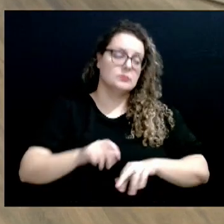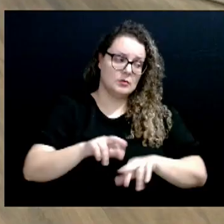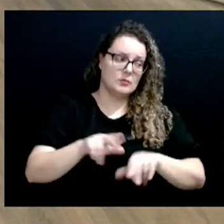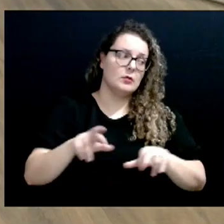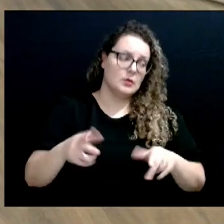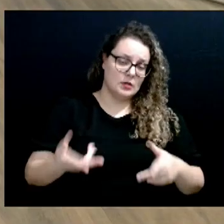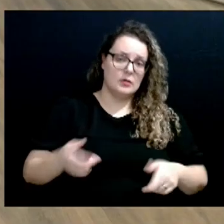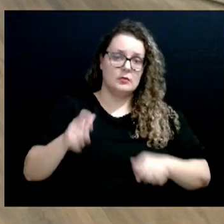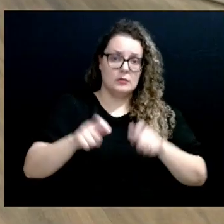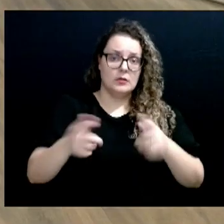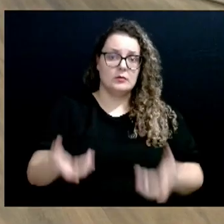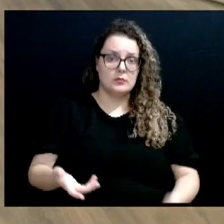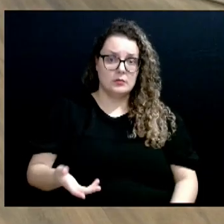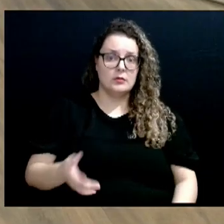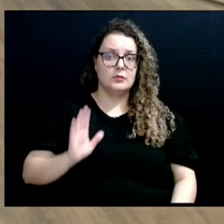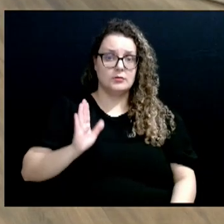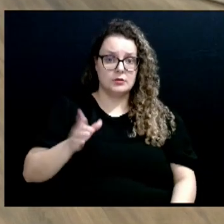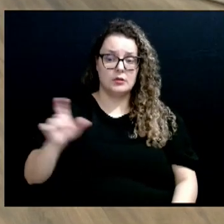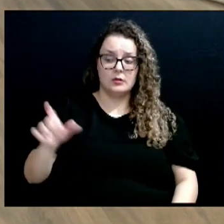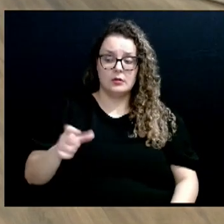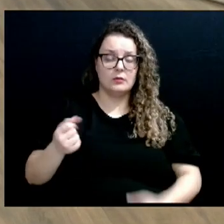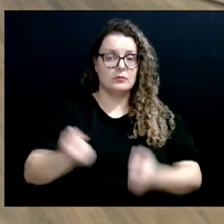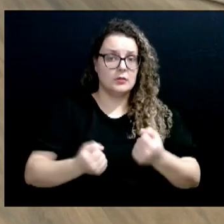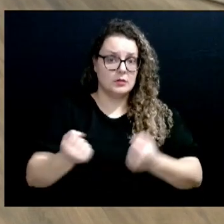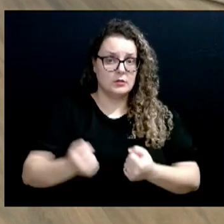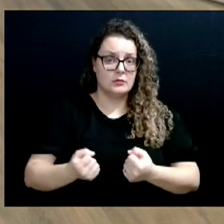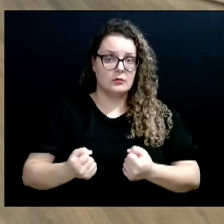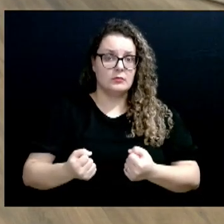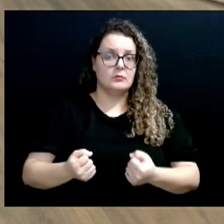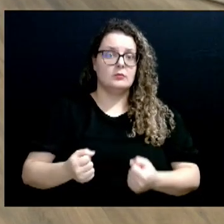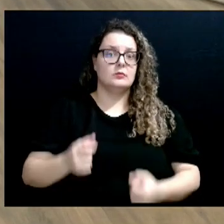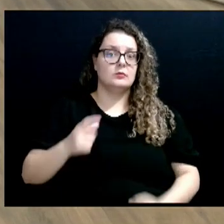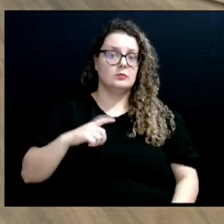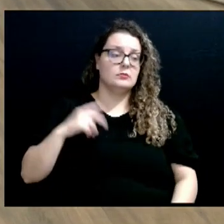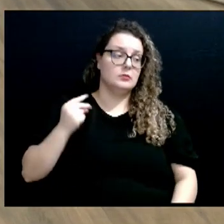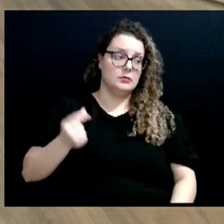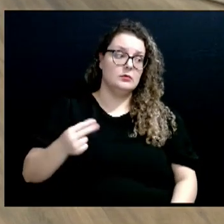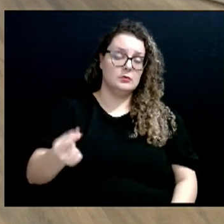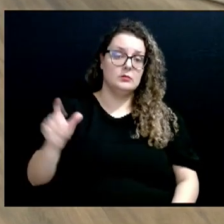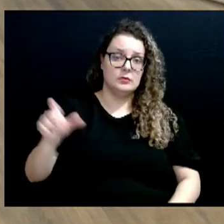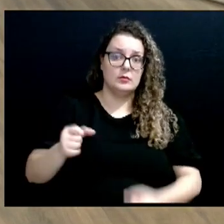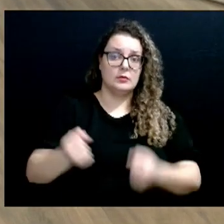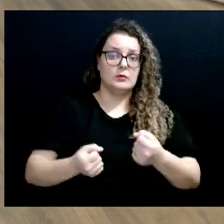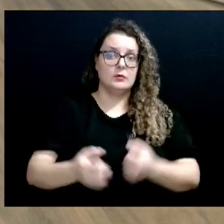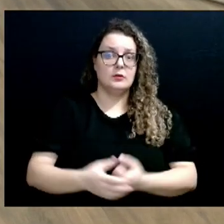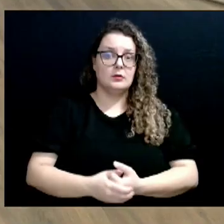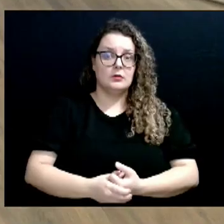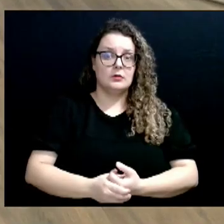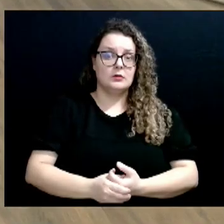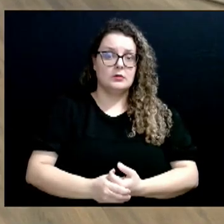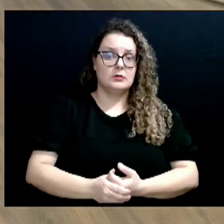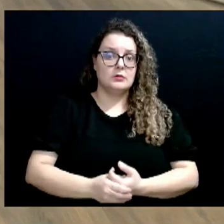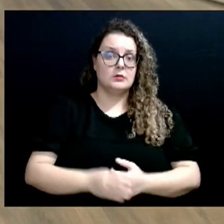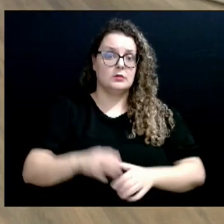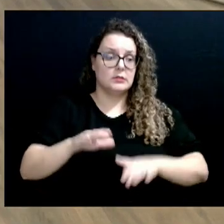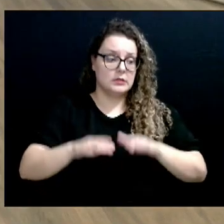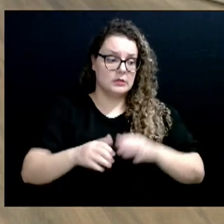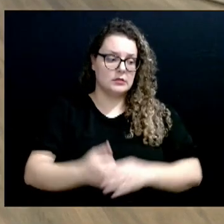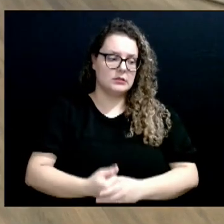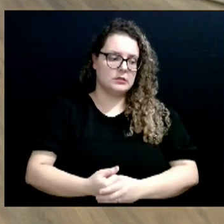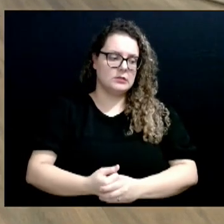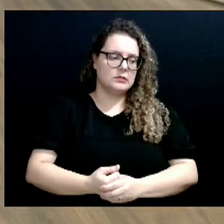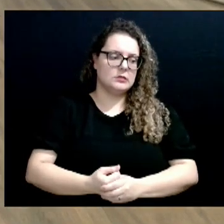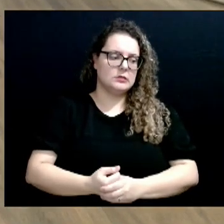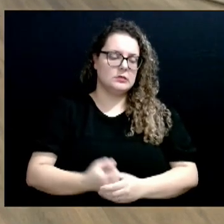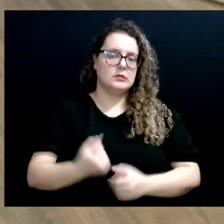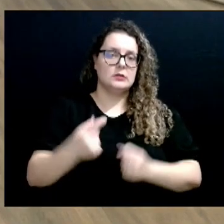já habilitadas, às vezes até com tempo já de habilitação, e muitas vezes, alguns acidentes eles